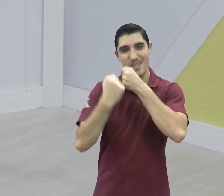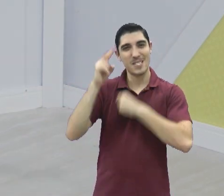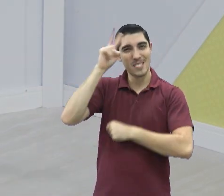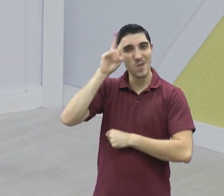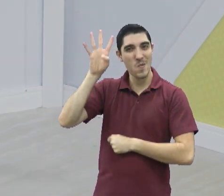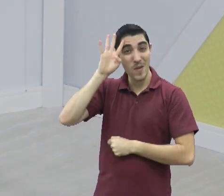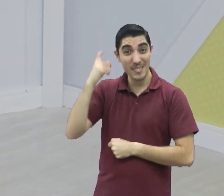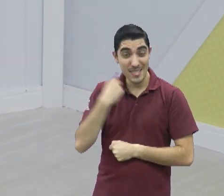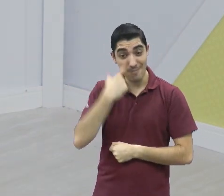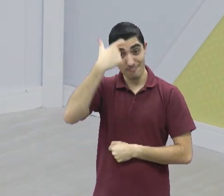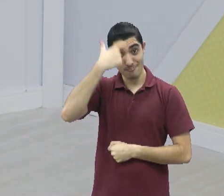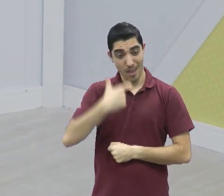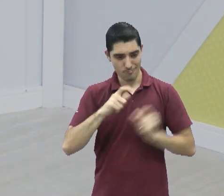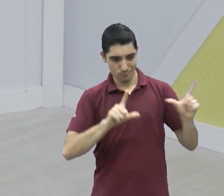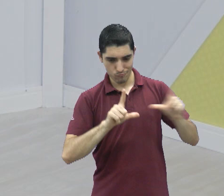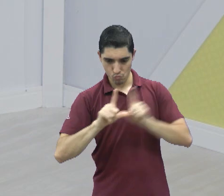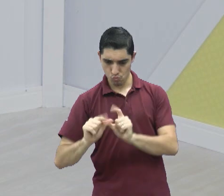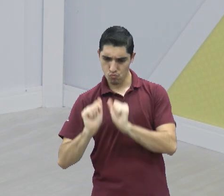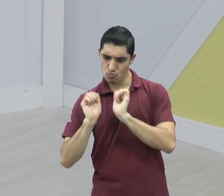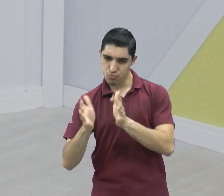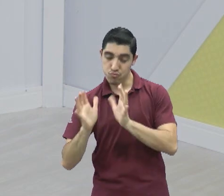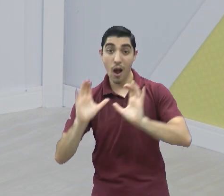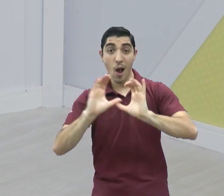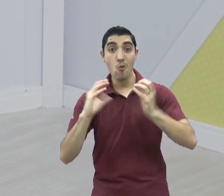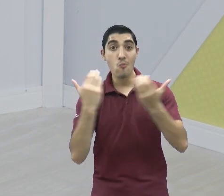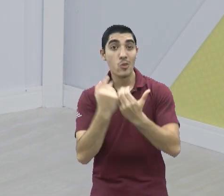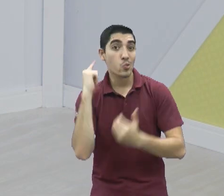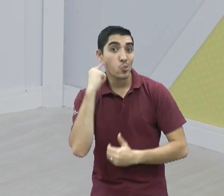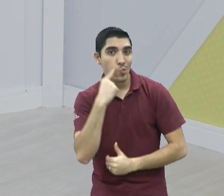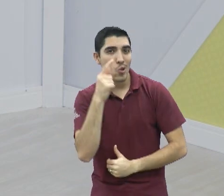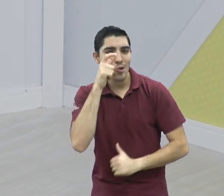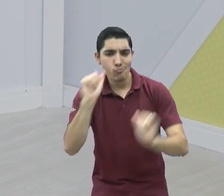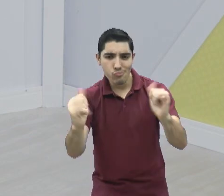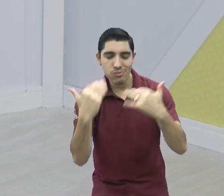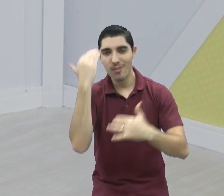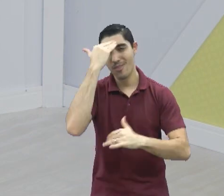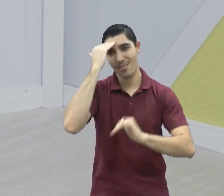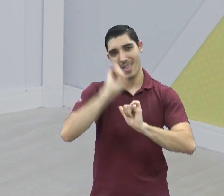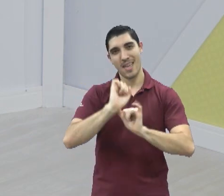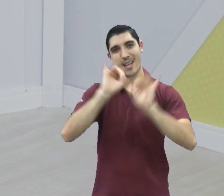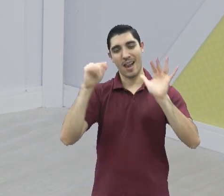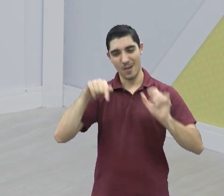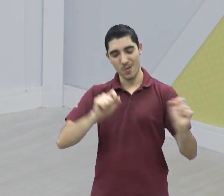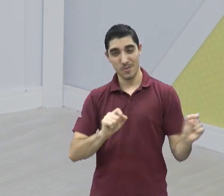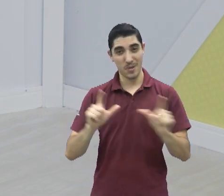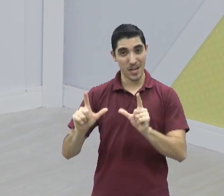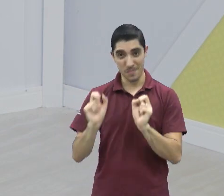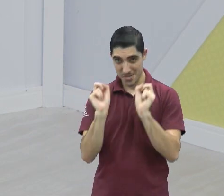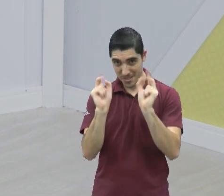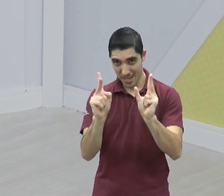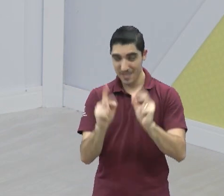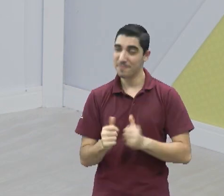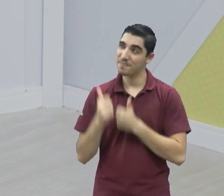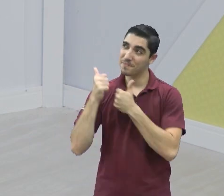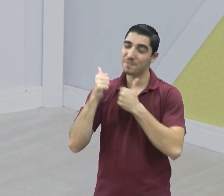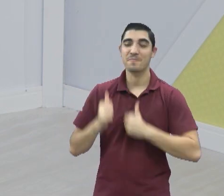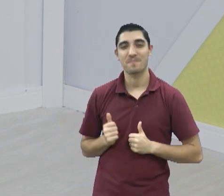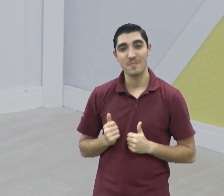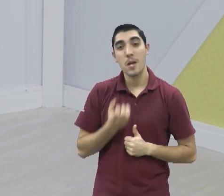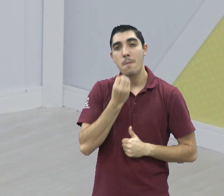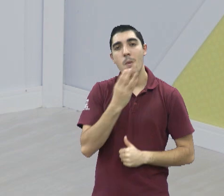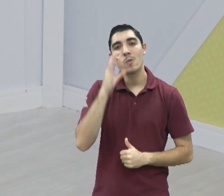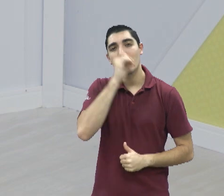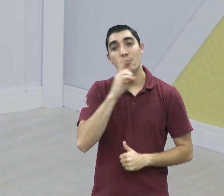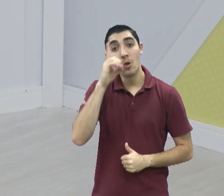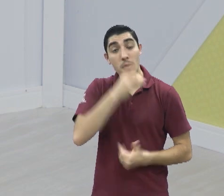sexta. O Luizão sempre levando a informação para a comunidade surda que acompanha o nosso Hora do Esporte, tá certo? Um ótimo final de semana para você.